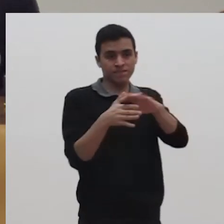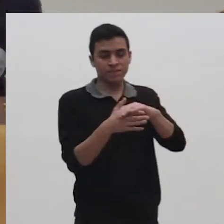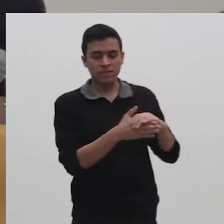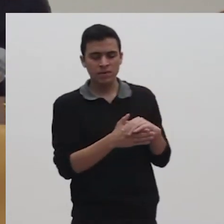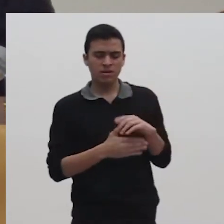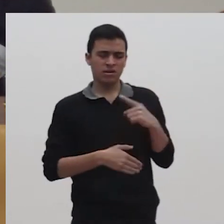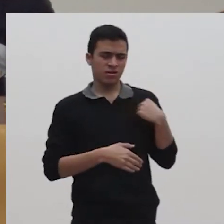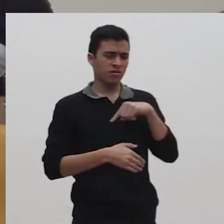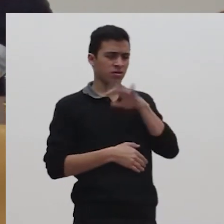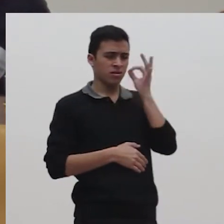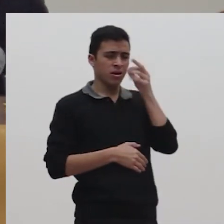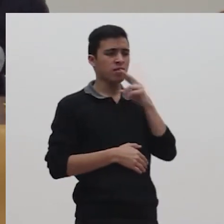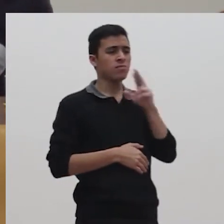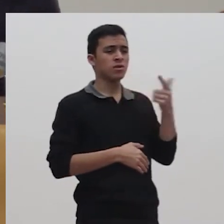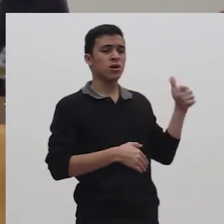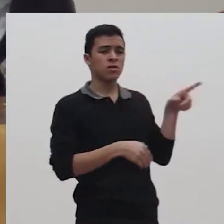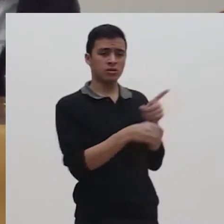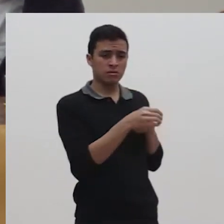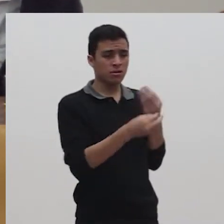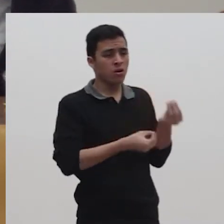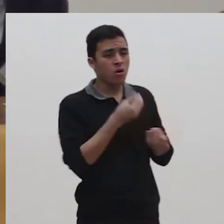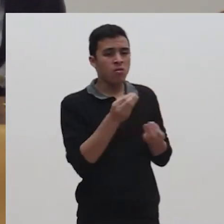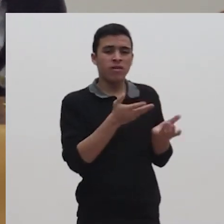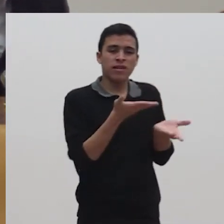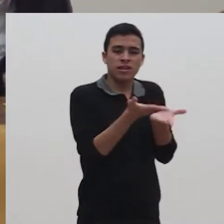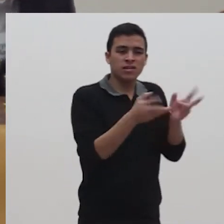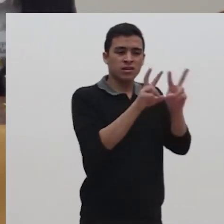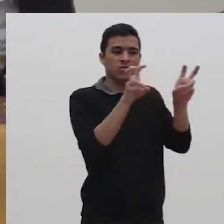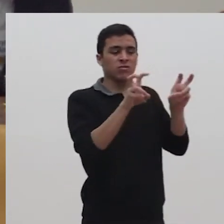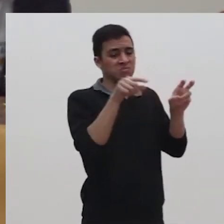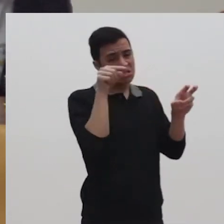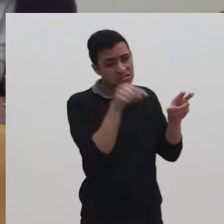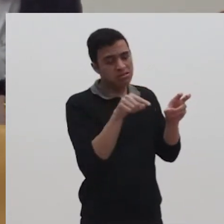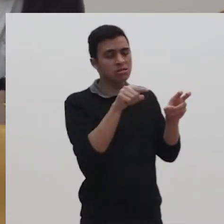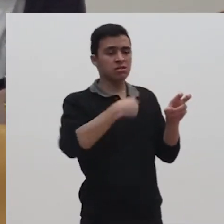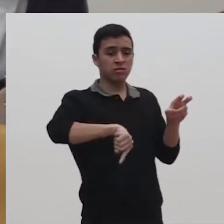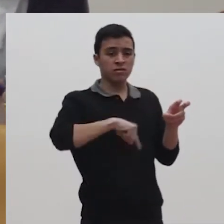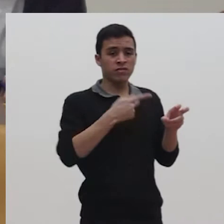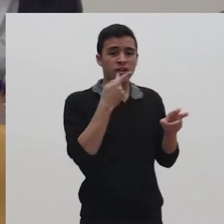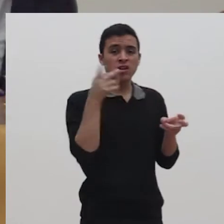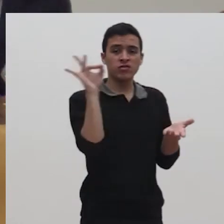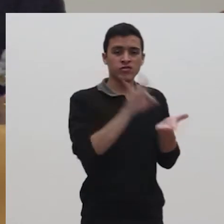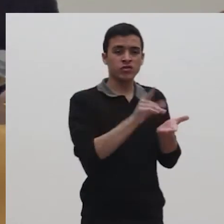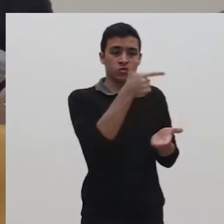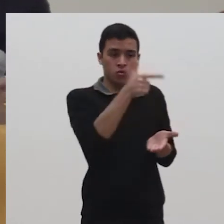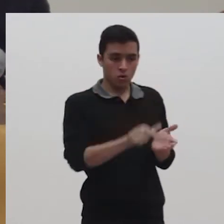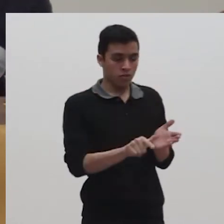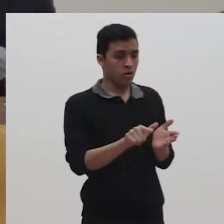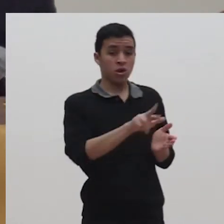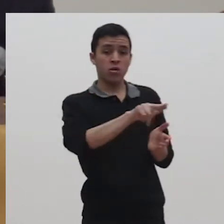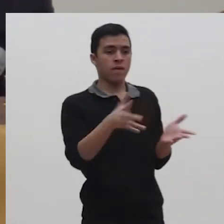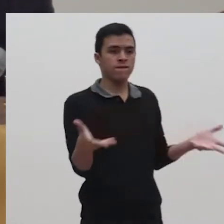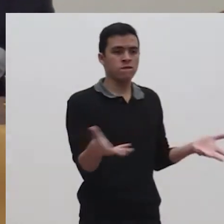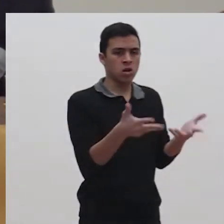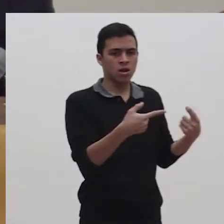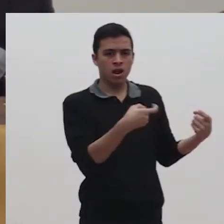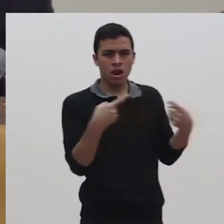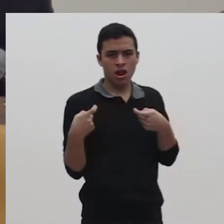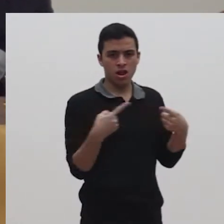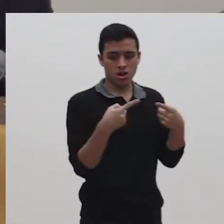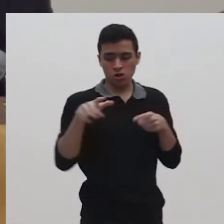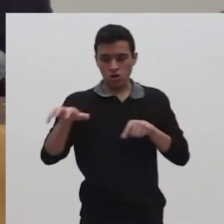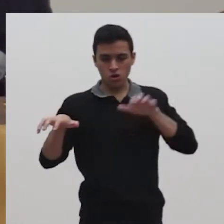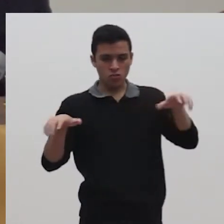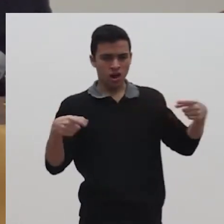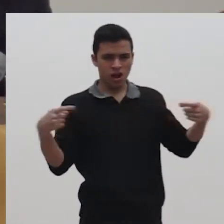já respondemos lá em Jandaia como é que a gente pretende lidar com essa questão e vamos reafirmar aqui. Não é promovendo guerra entre os